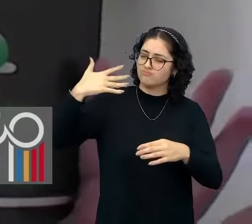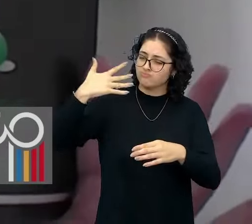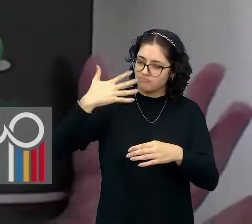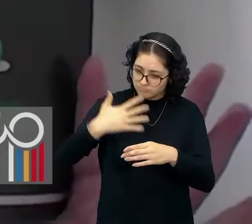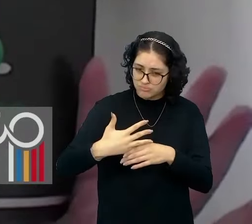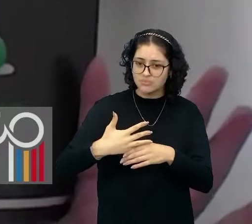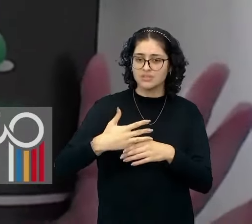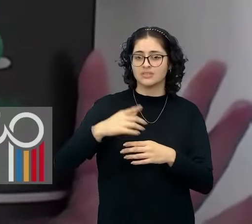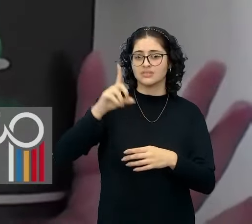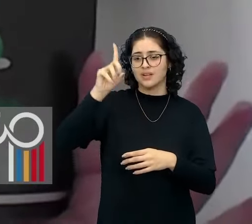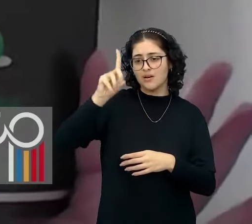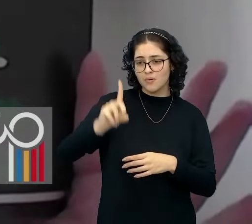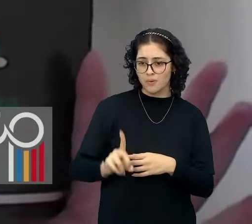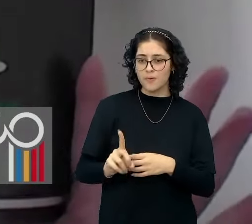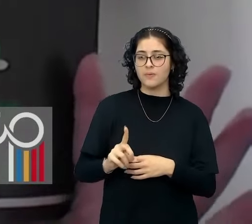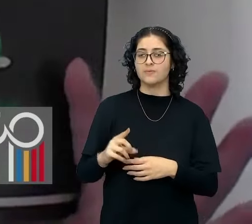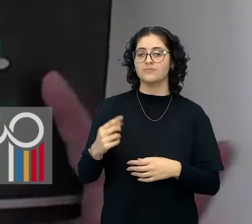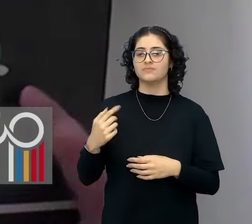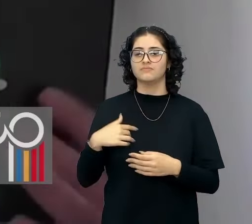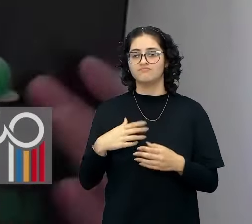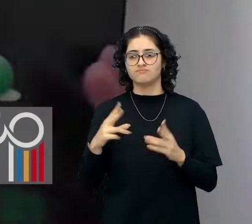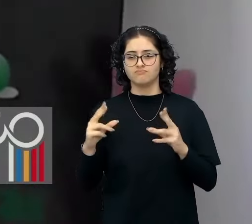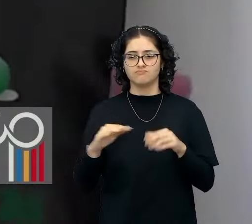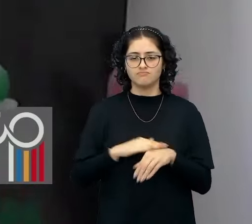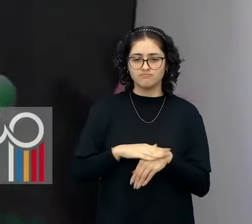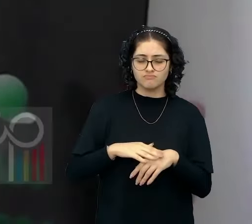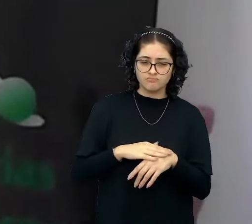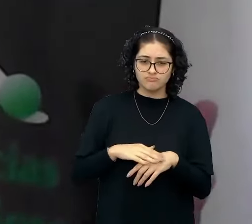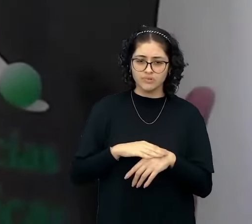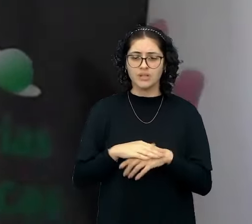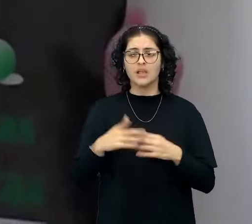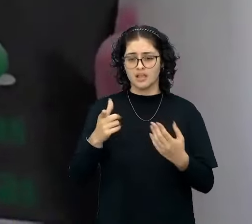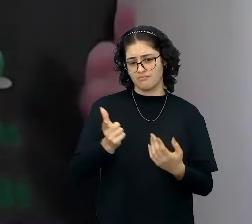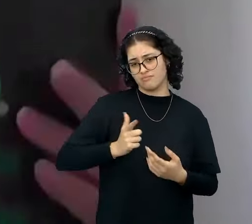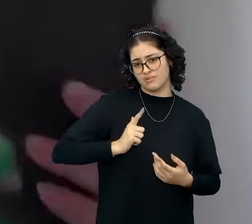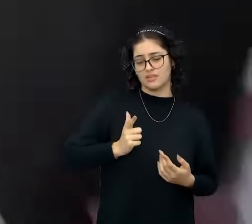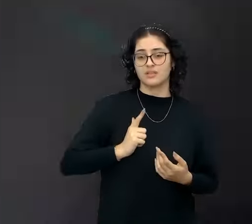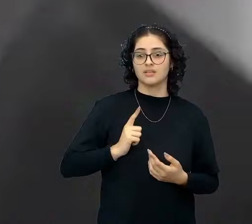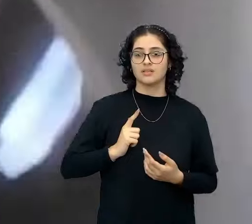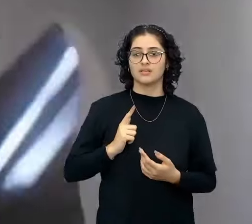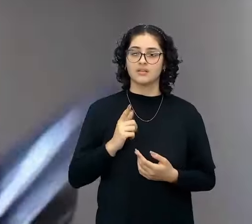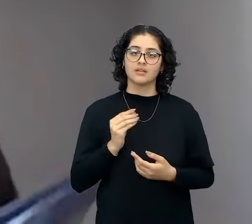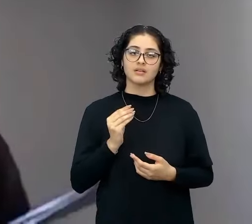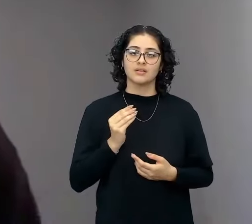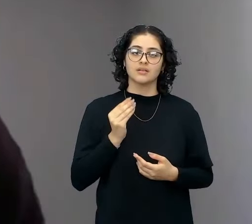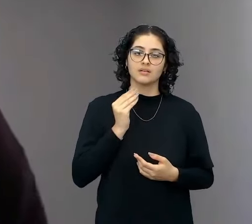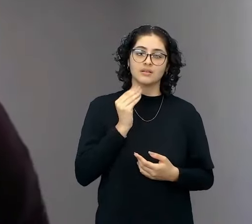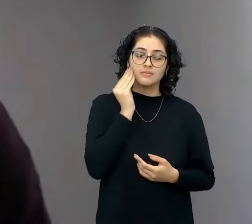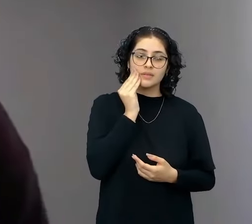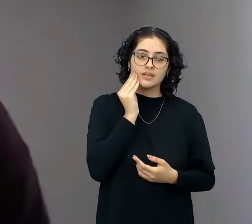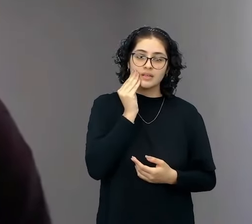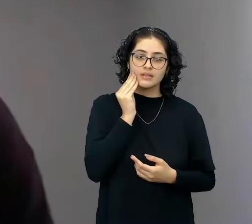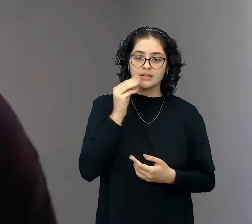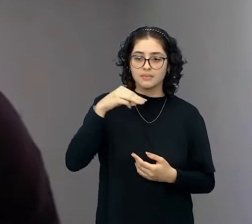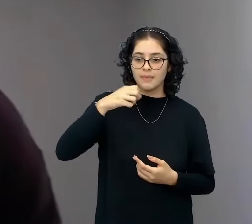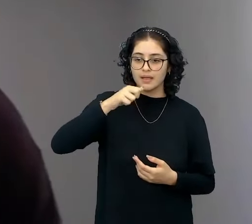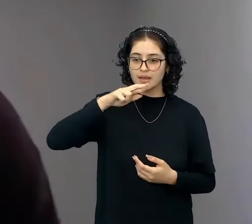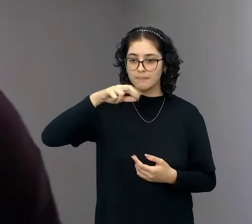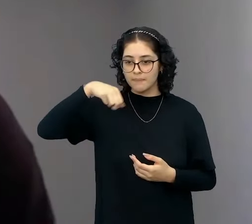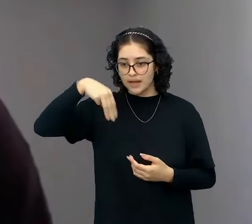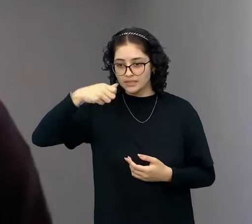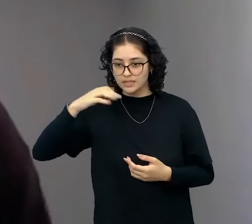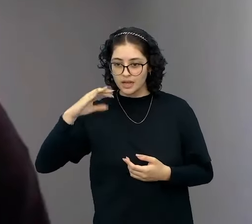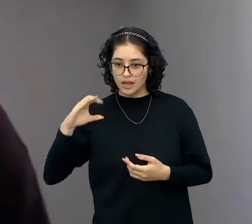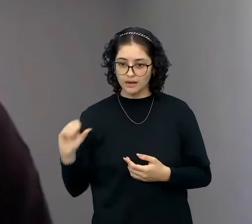na diretoria, né? É um documento, pode ser que vocês tenham, chamado de experiências matemáticas. Hoje ele é legal